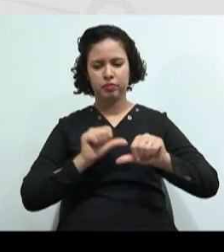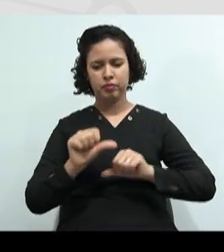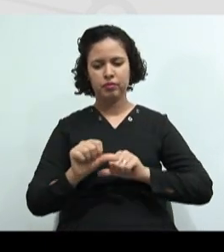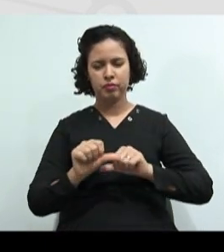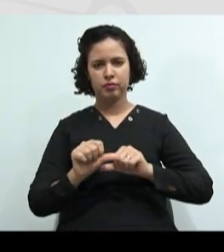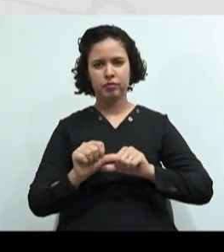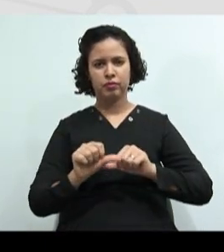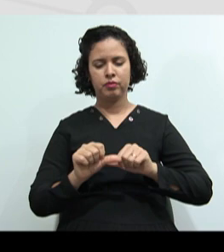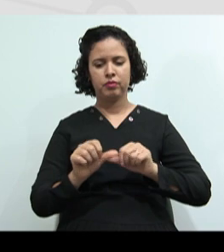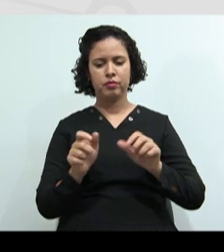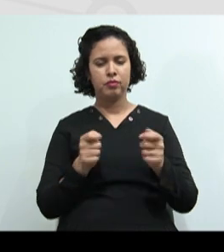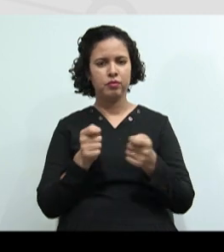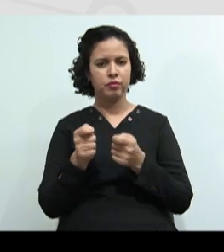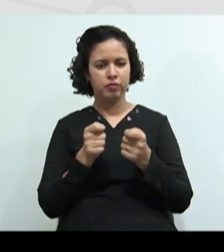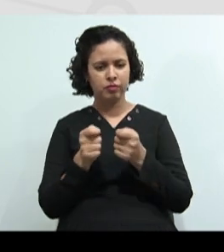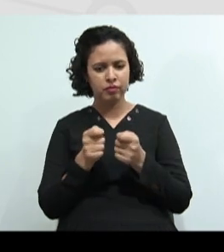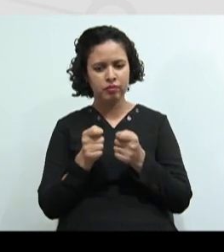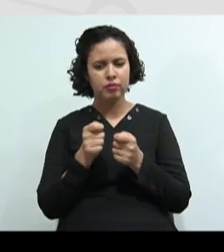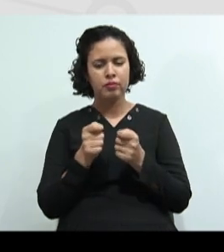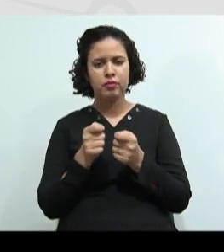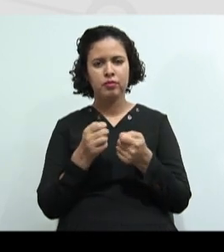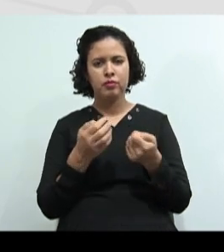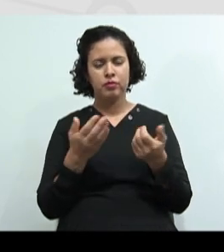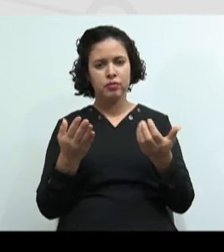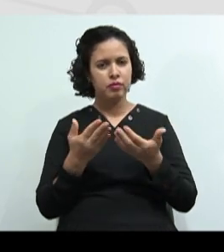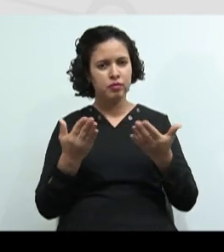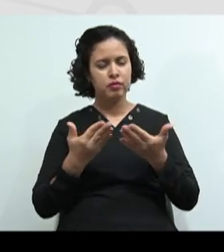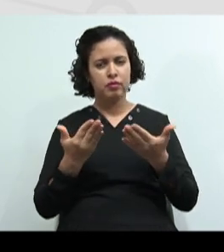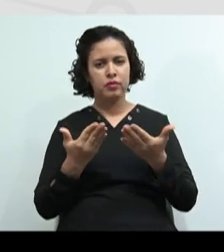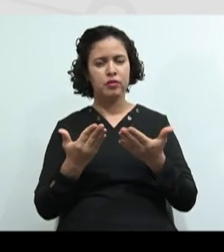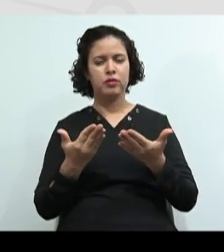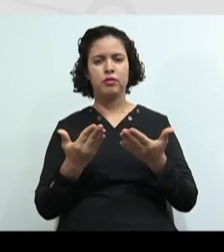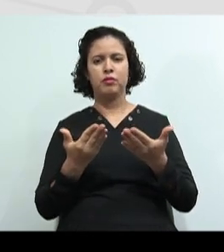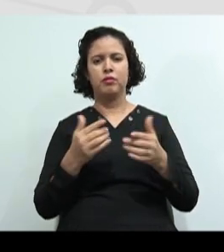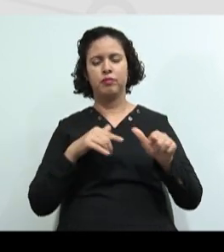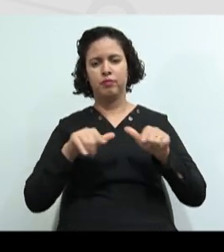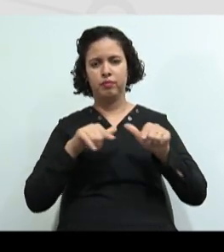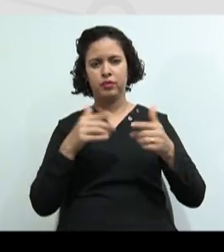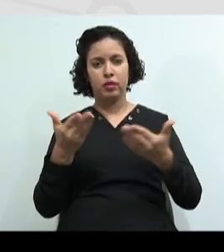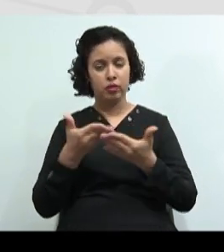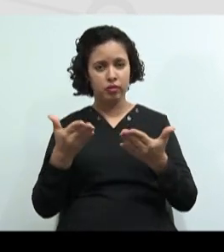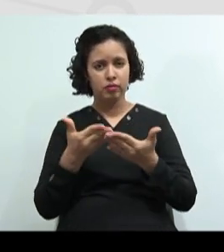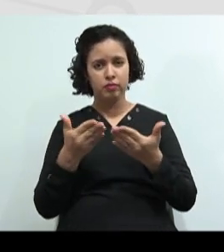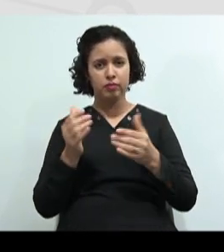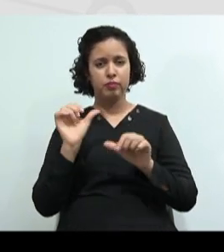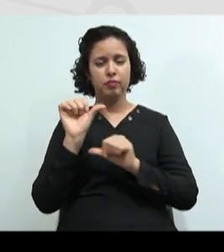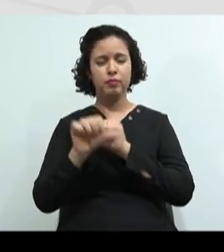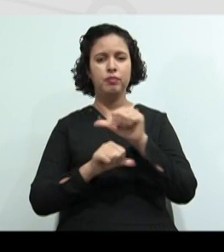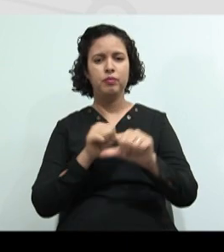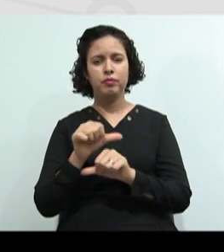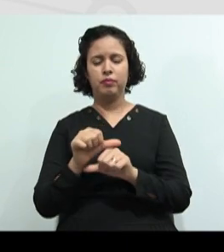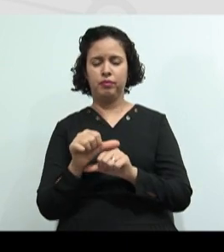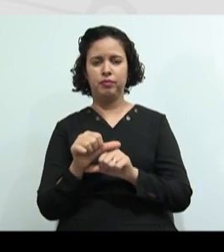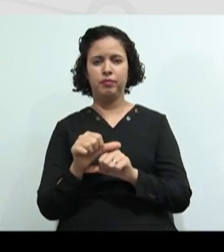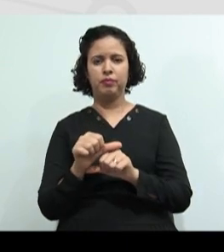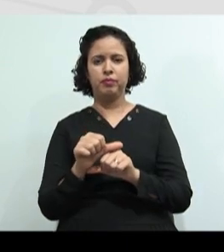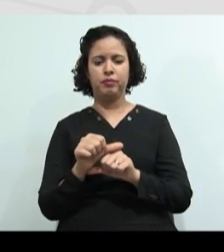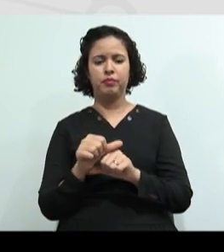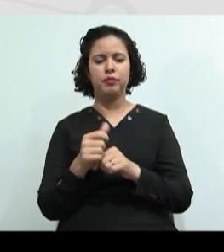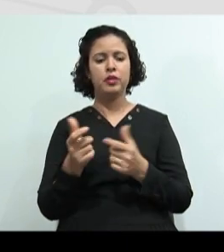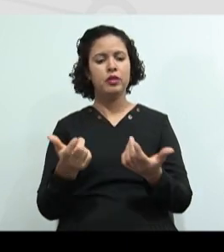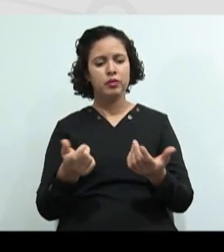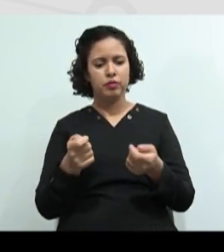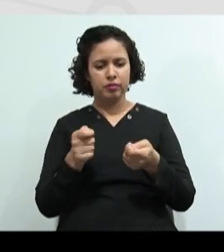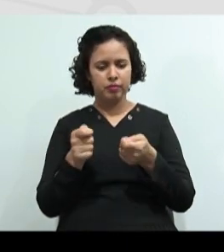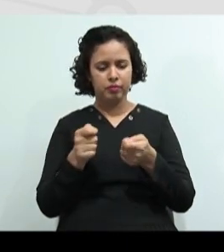corretiva, ela serve para ajustar o desempenho atual ao padrão desejado. As medidas e os relatórios de controle são os meios que indicam